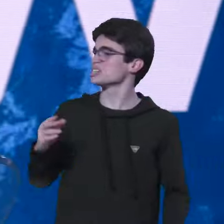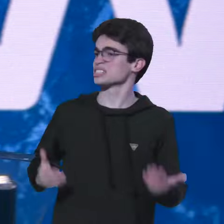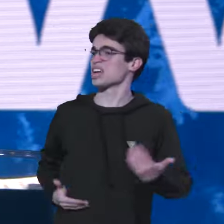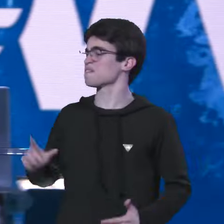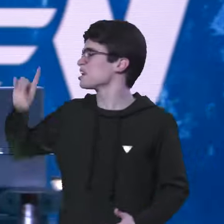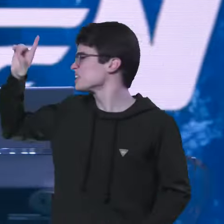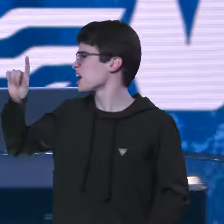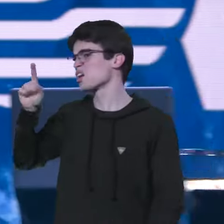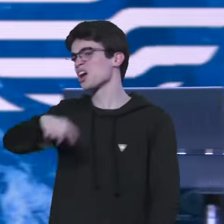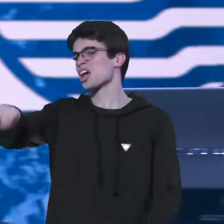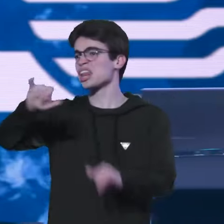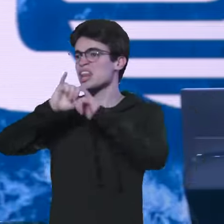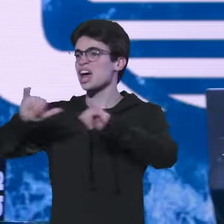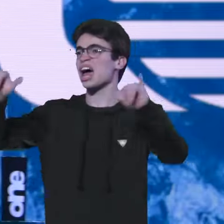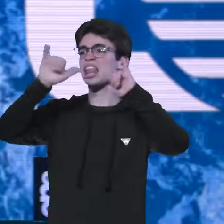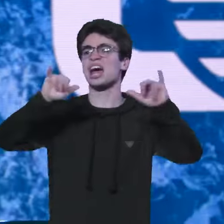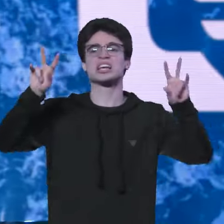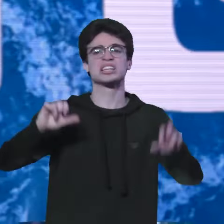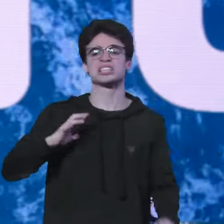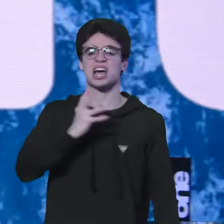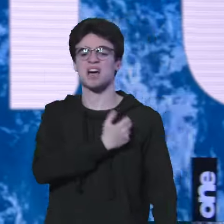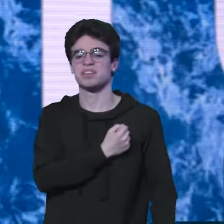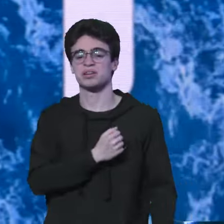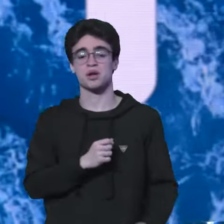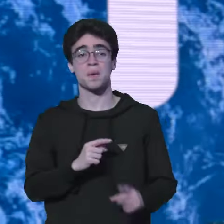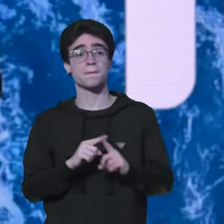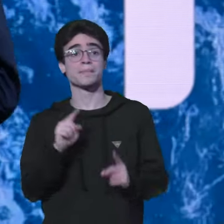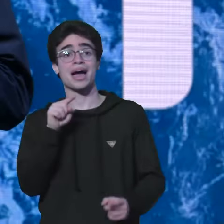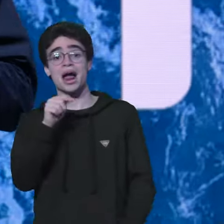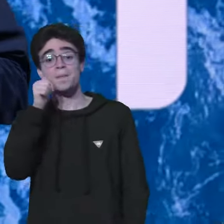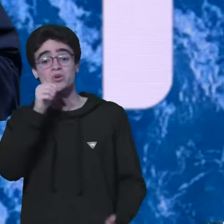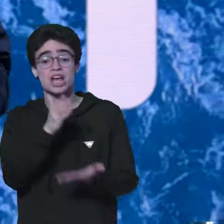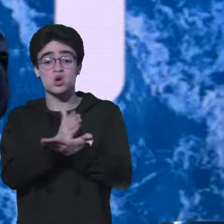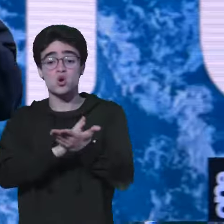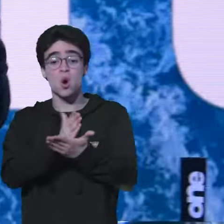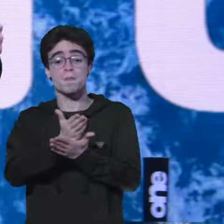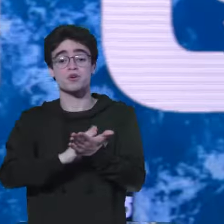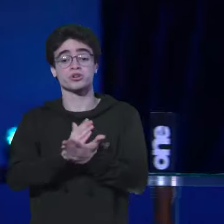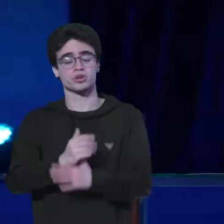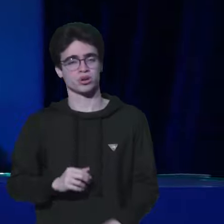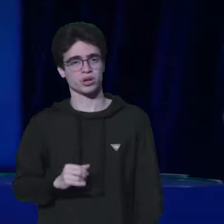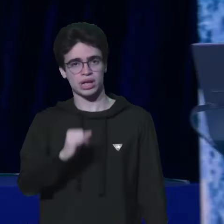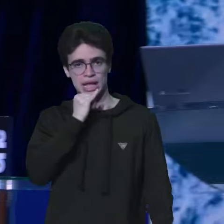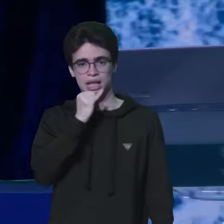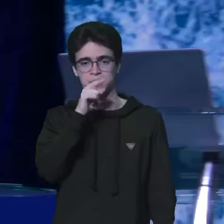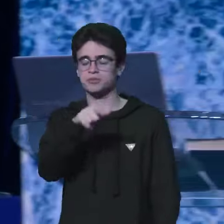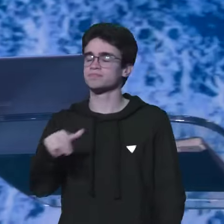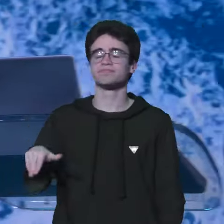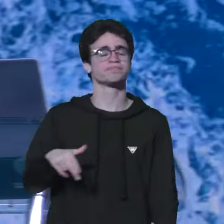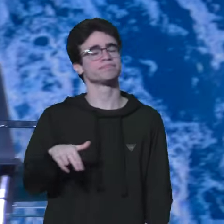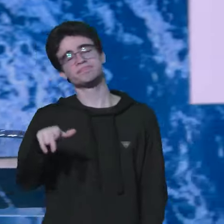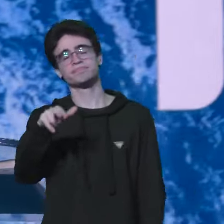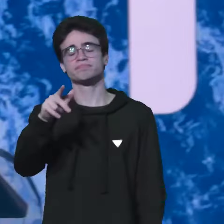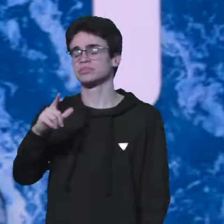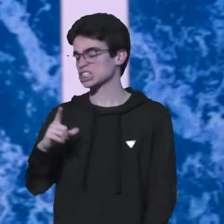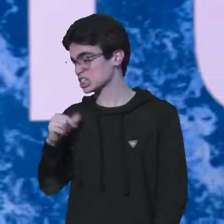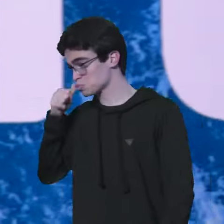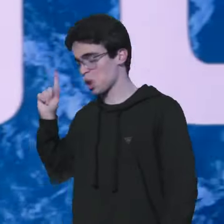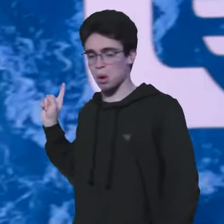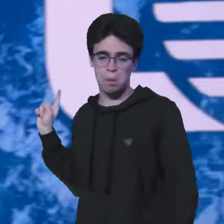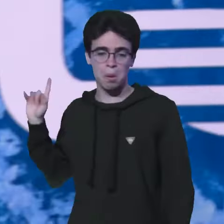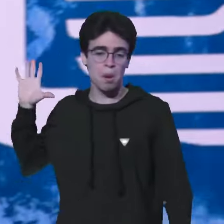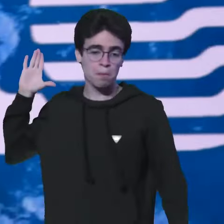eles estão proclamando a salvação." Só que ela começou a incomodar muito. Você imagina você andando e uma sombra atrás de